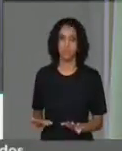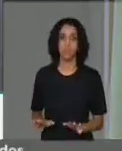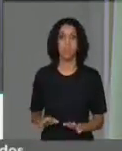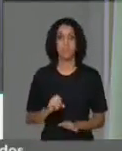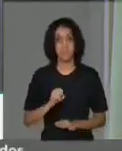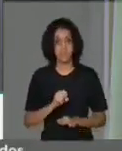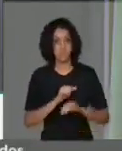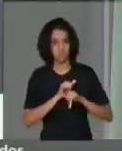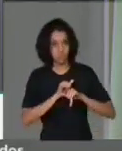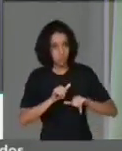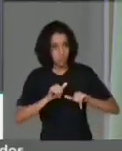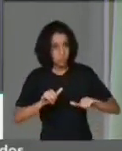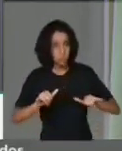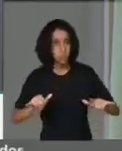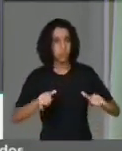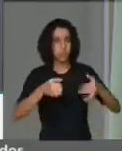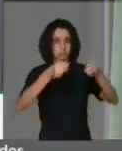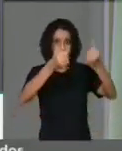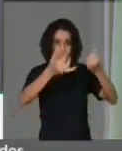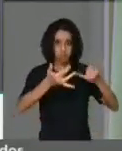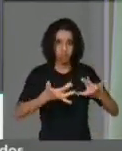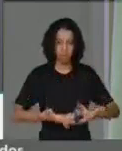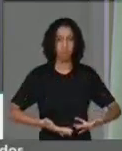e com o combate